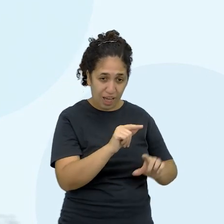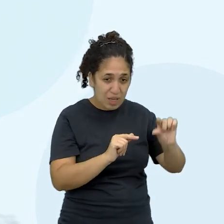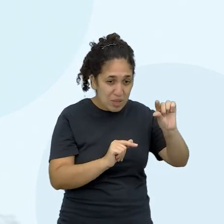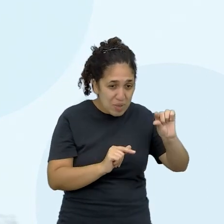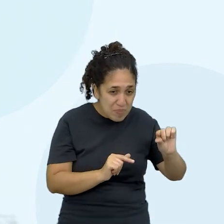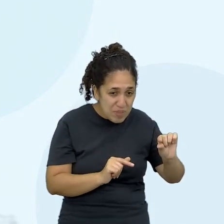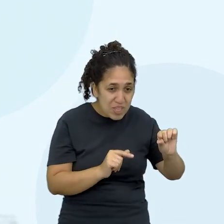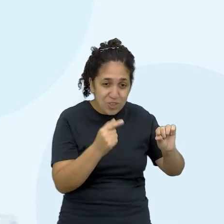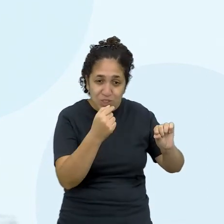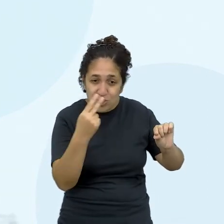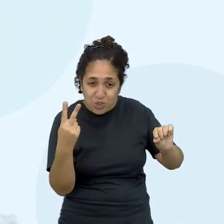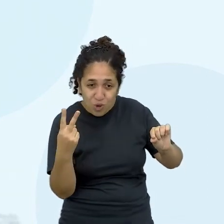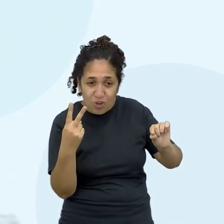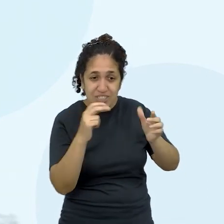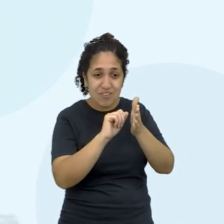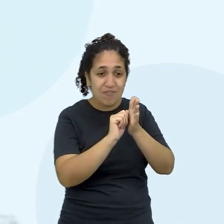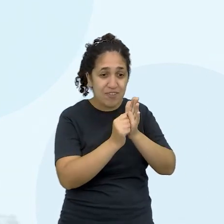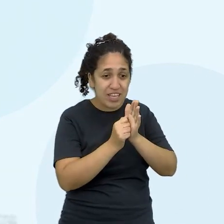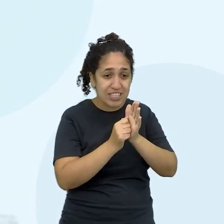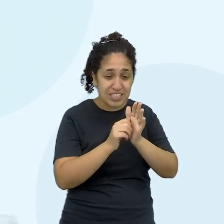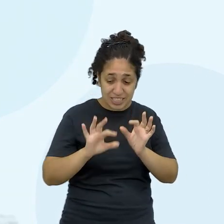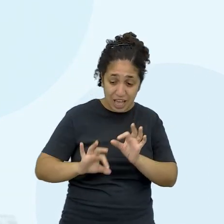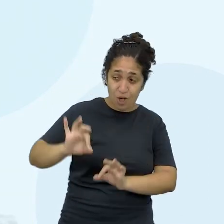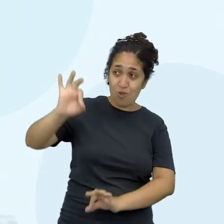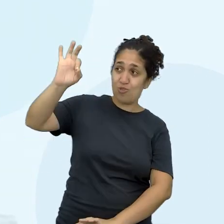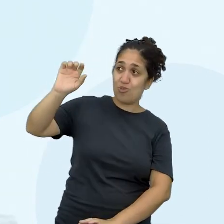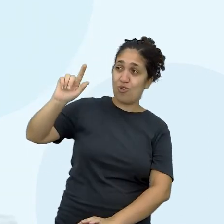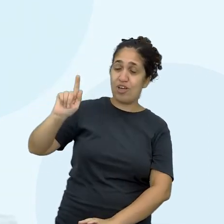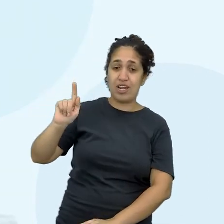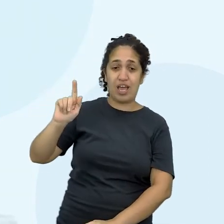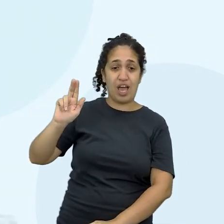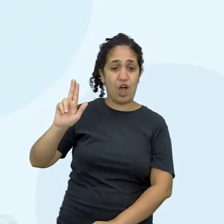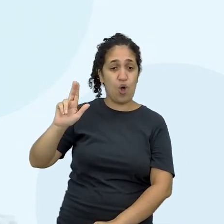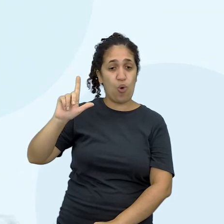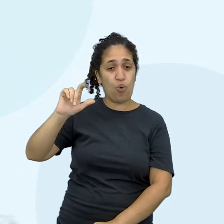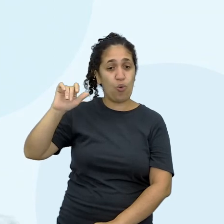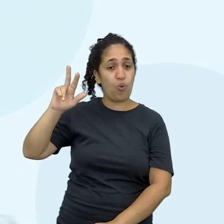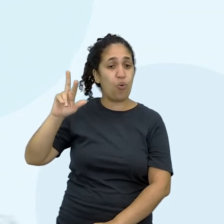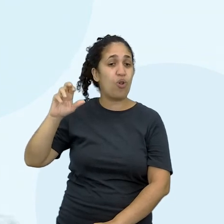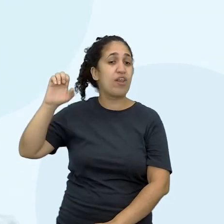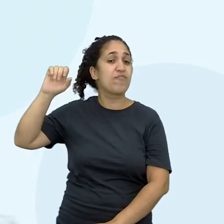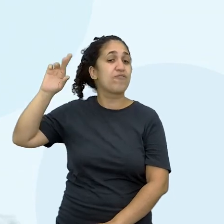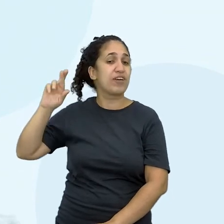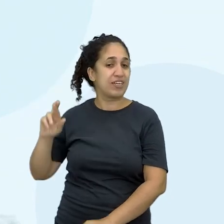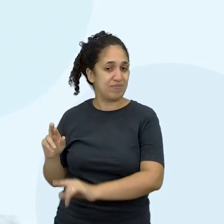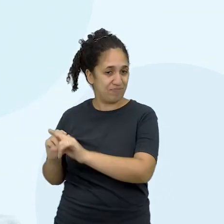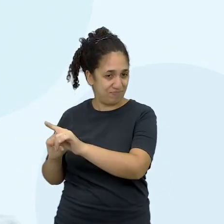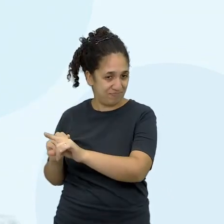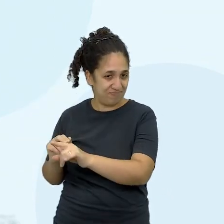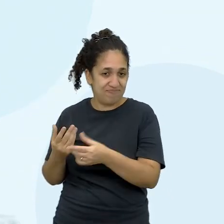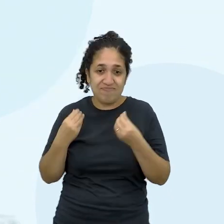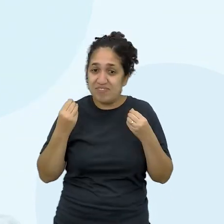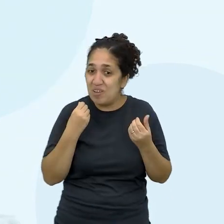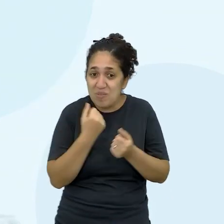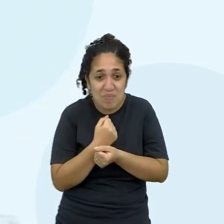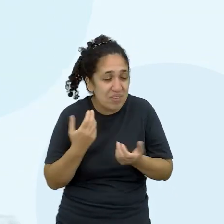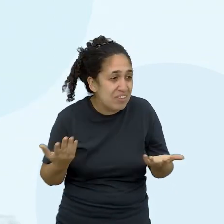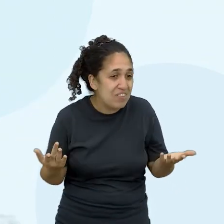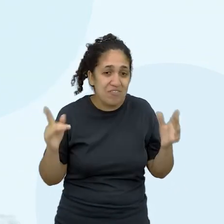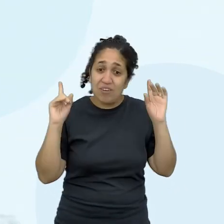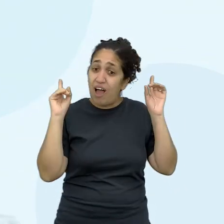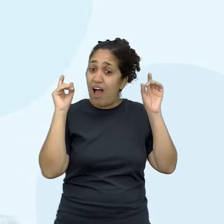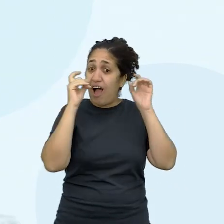de 12 vezes a altura de Gulliver, e a impossibilidade de redução em escala da natureza é difícil e